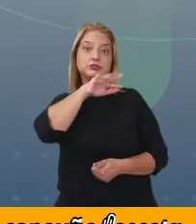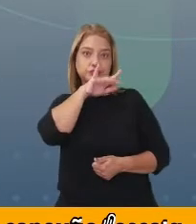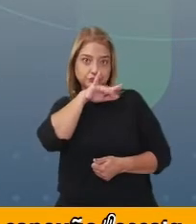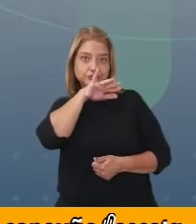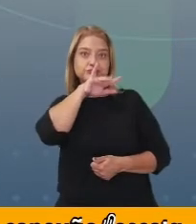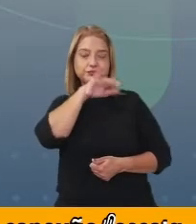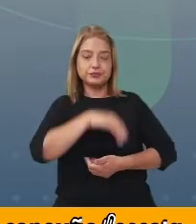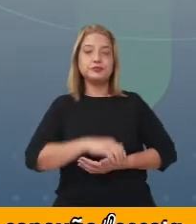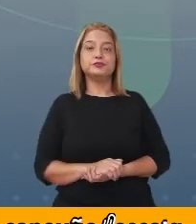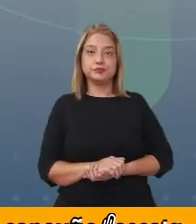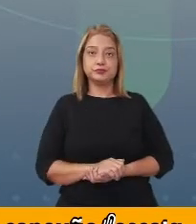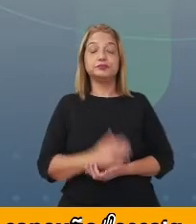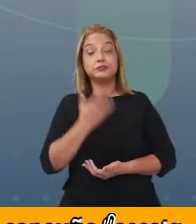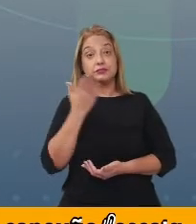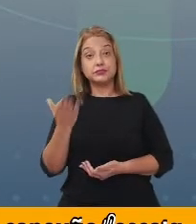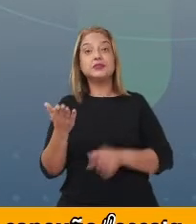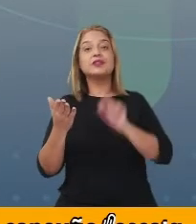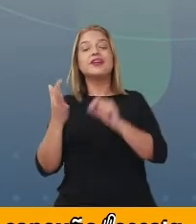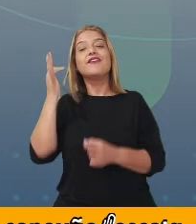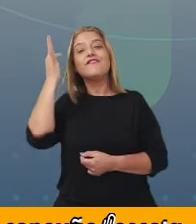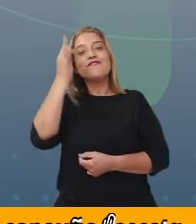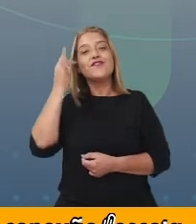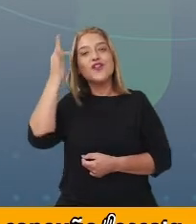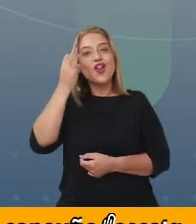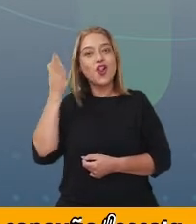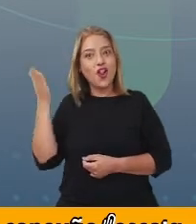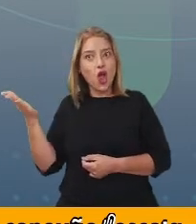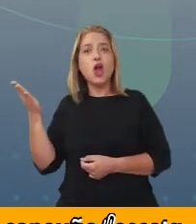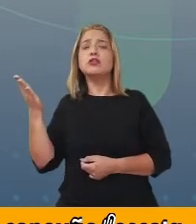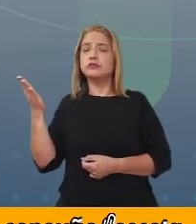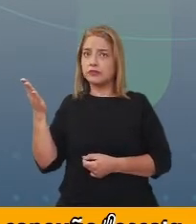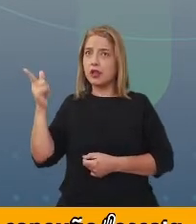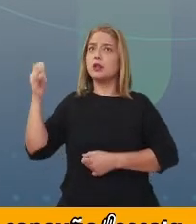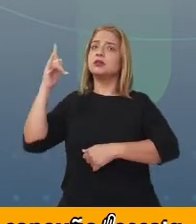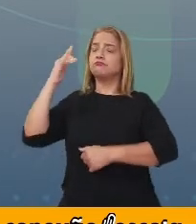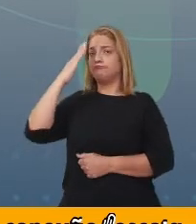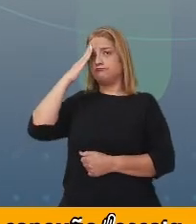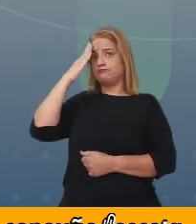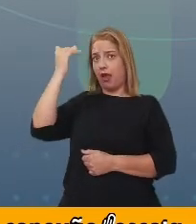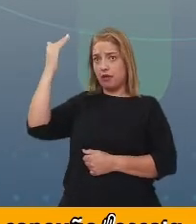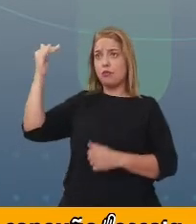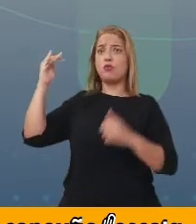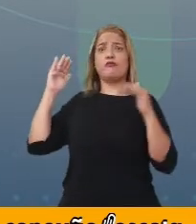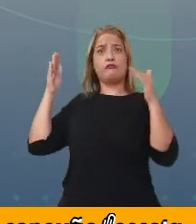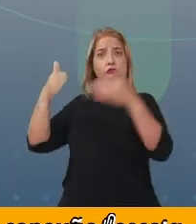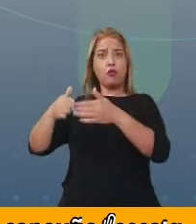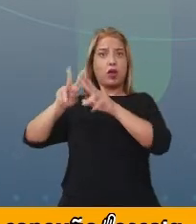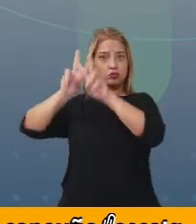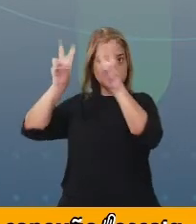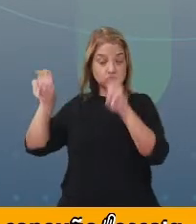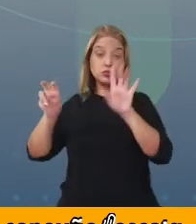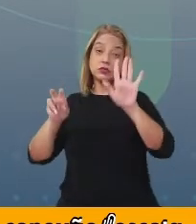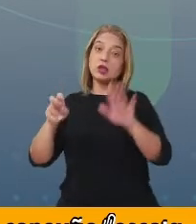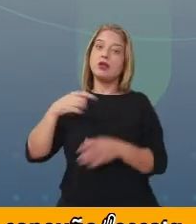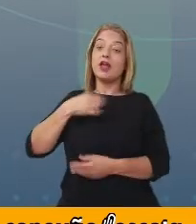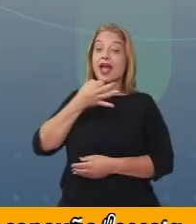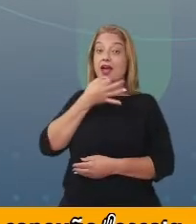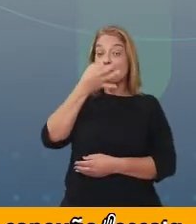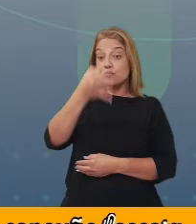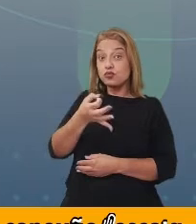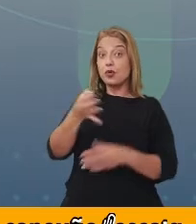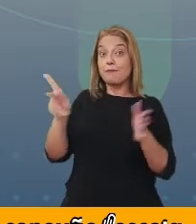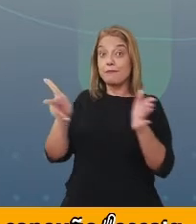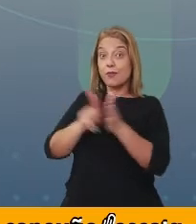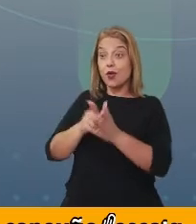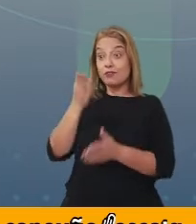esse filósofo, que é uma autoridade no assunto. Portanto, trago um argumento de